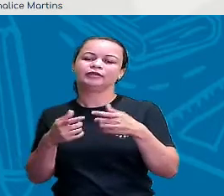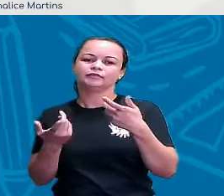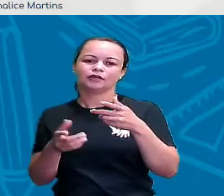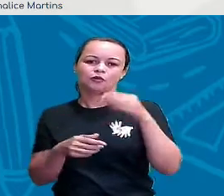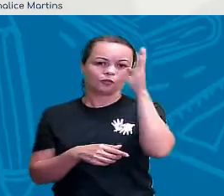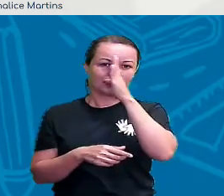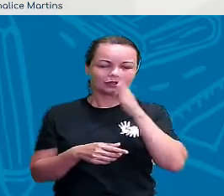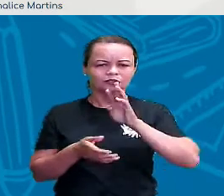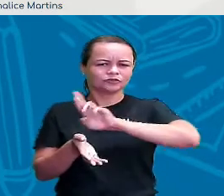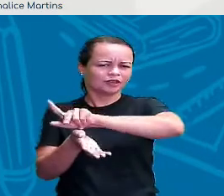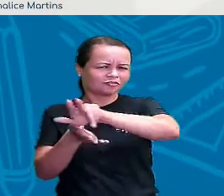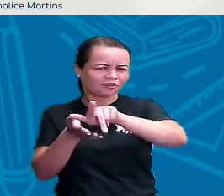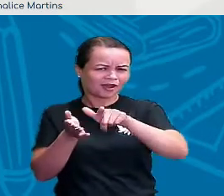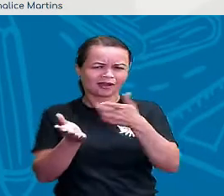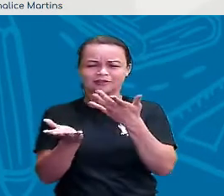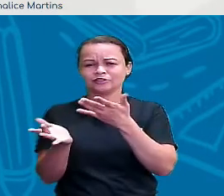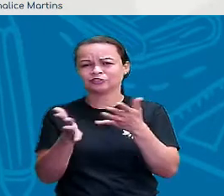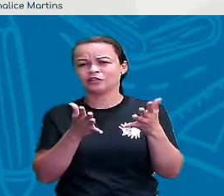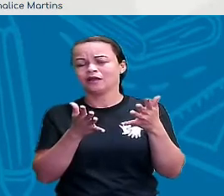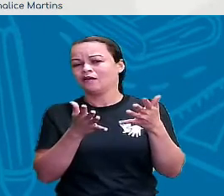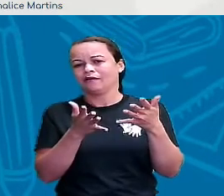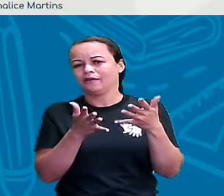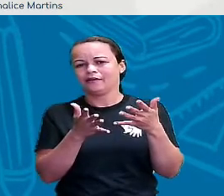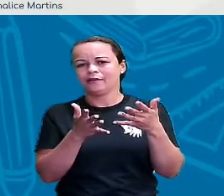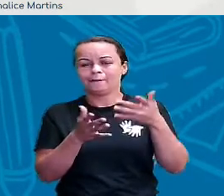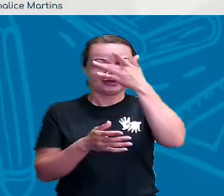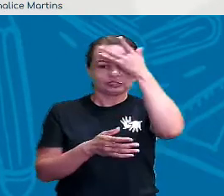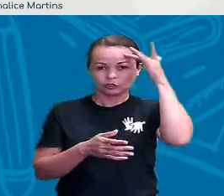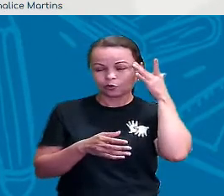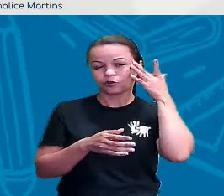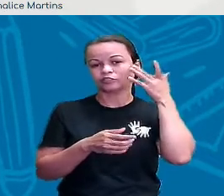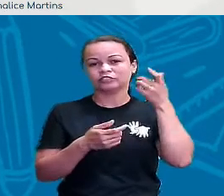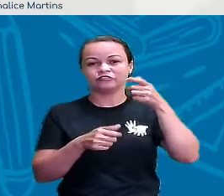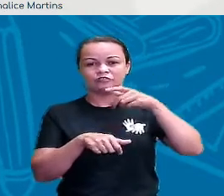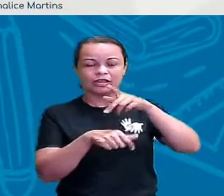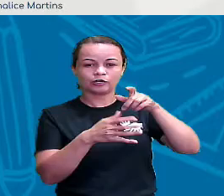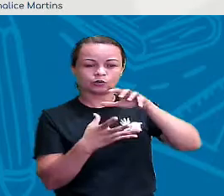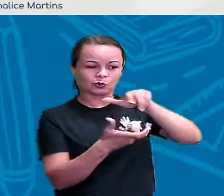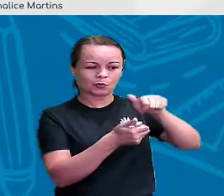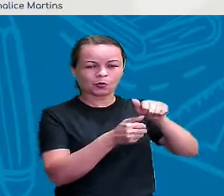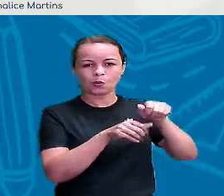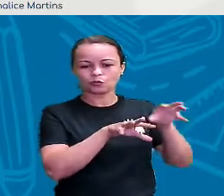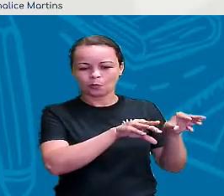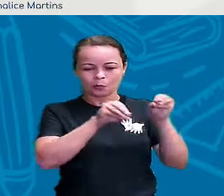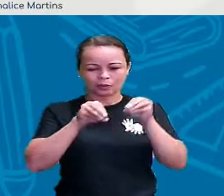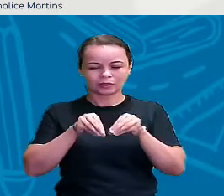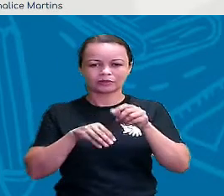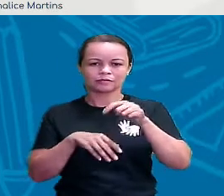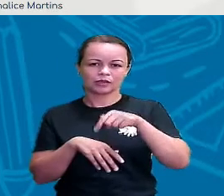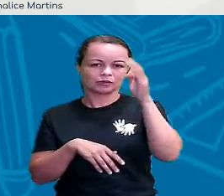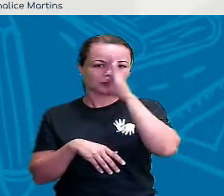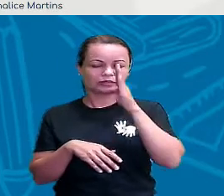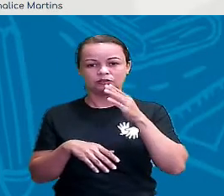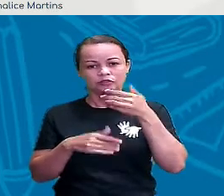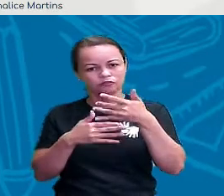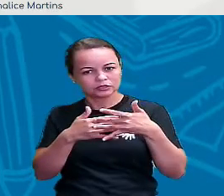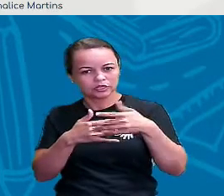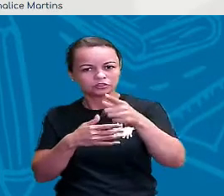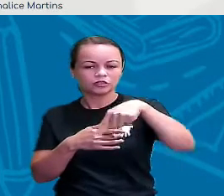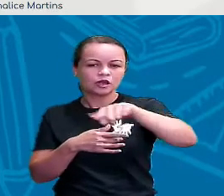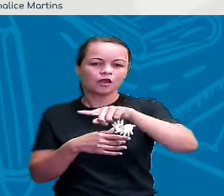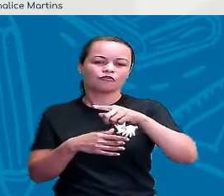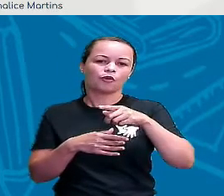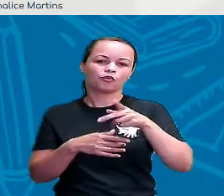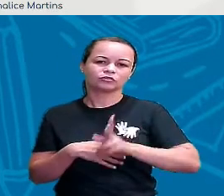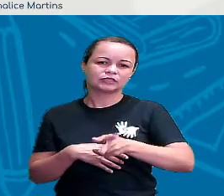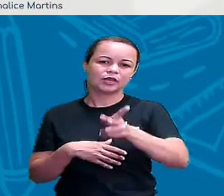partes do mundo. Isso a gente já viu, eu acredito que já falei e provavelmente vocês vão continuar aprendendo sobre isso, né? E aí,